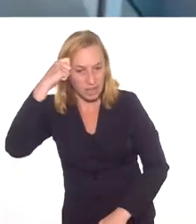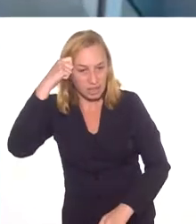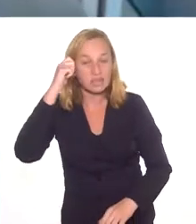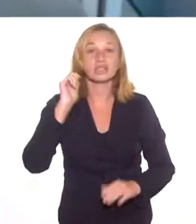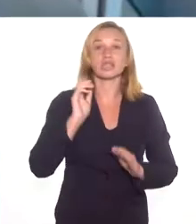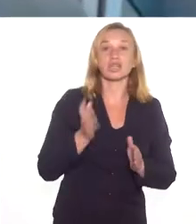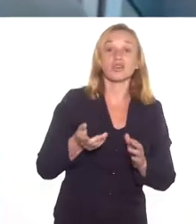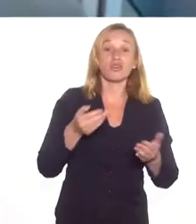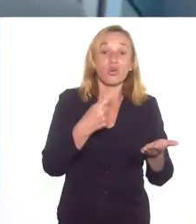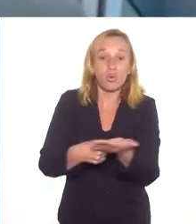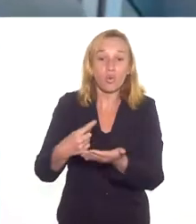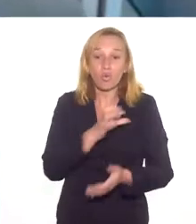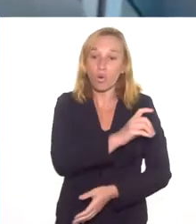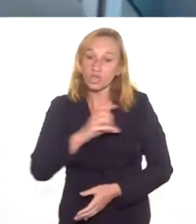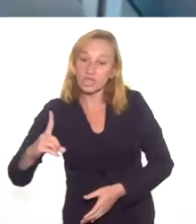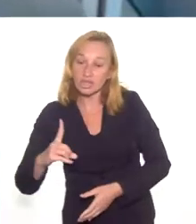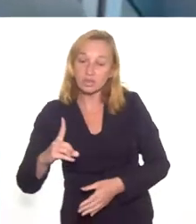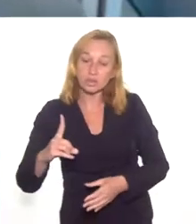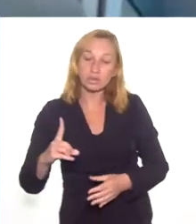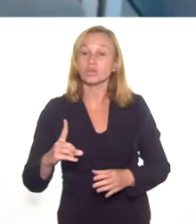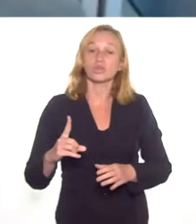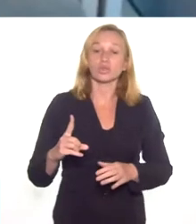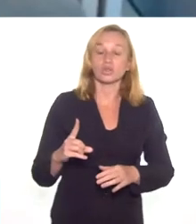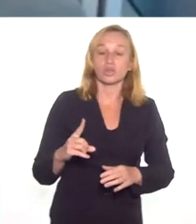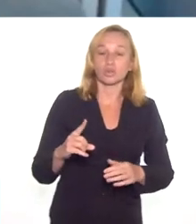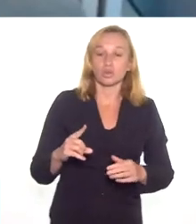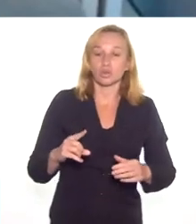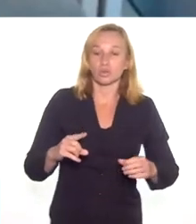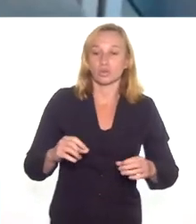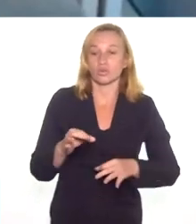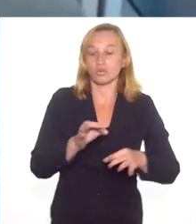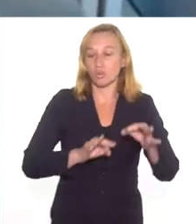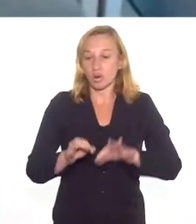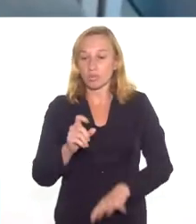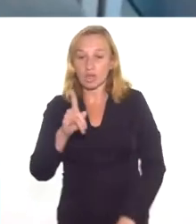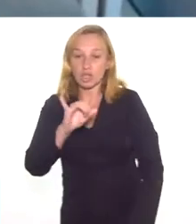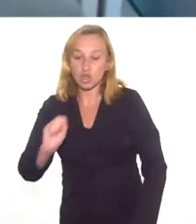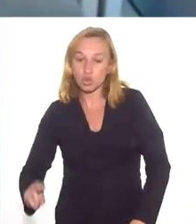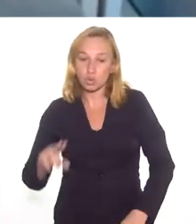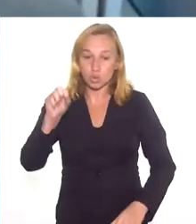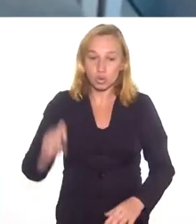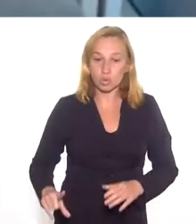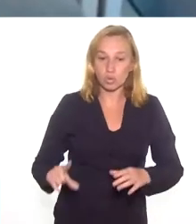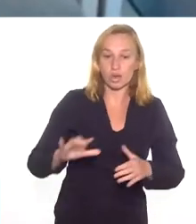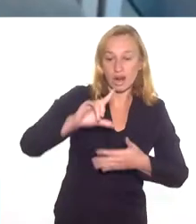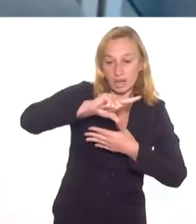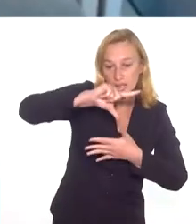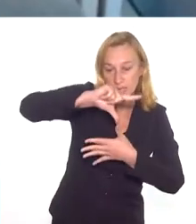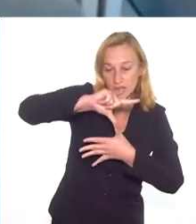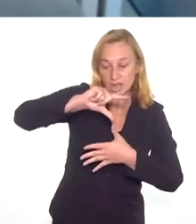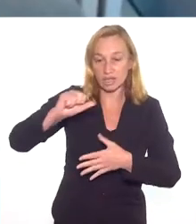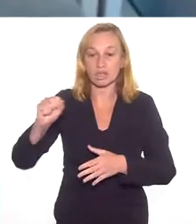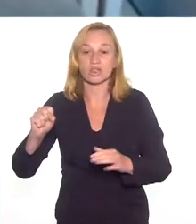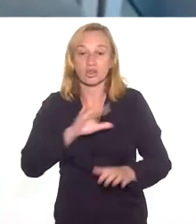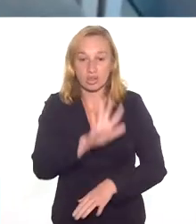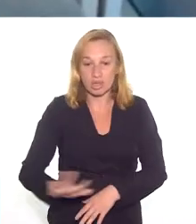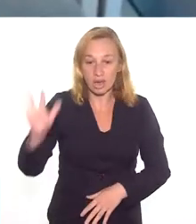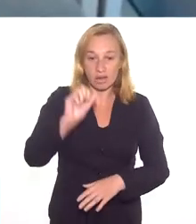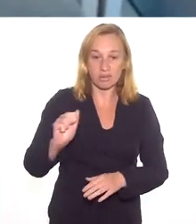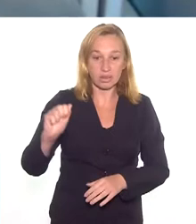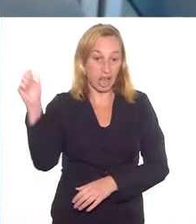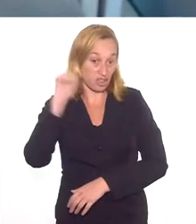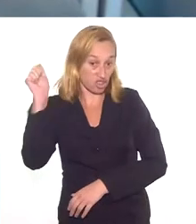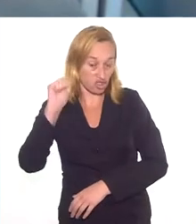Centro-Africana, e foi coordenador do Programa Sul-Sul do Conselho Latino-Americano das Ciências Sociais, em Buenos